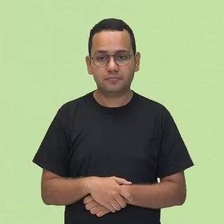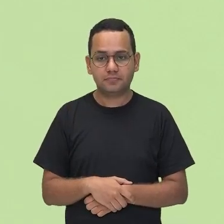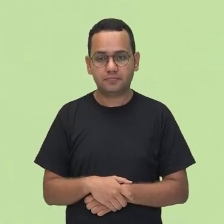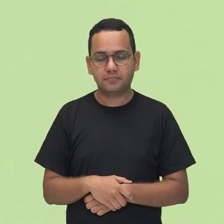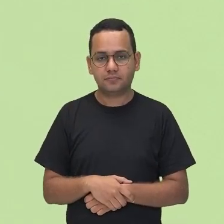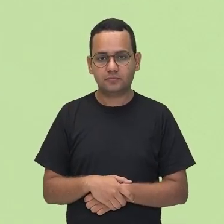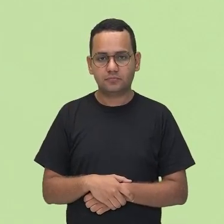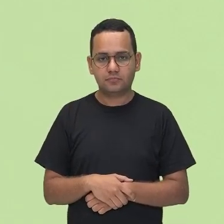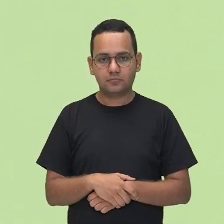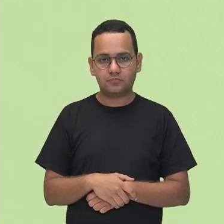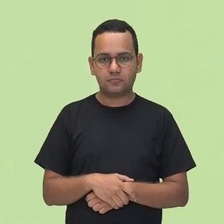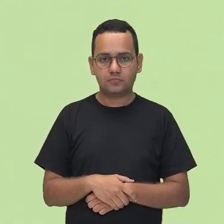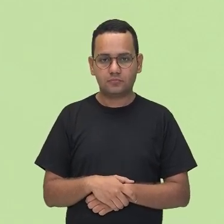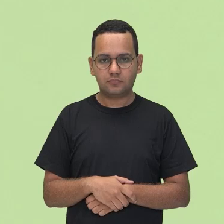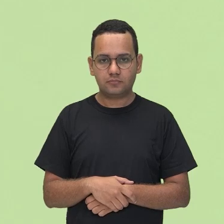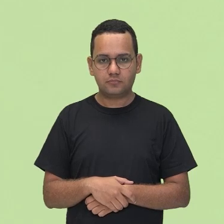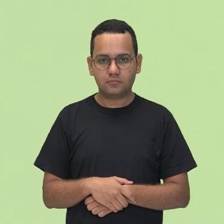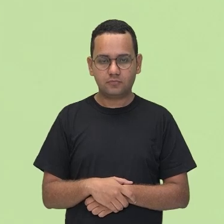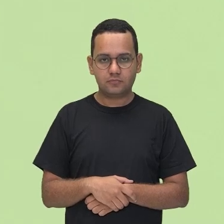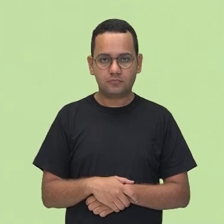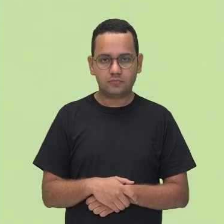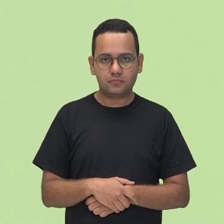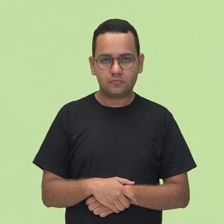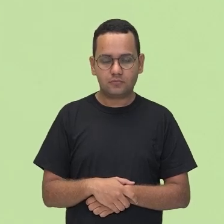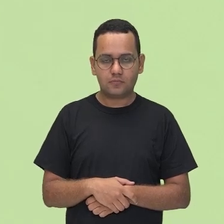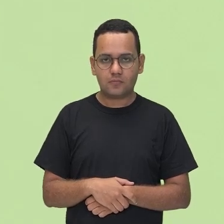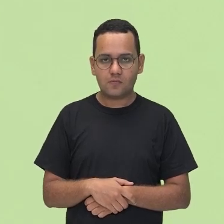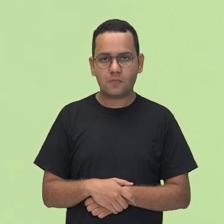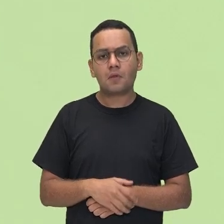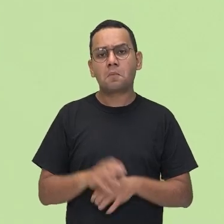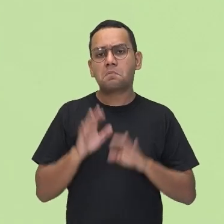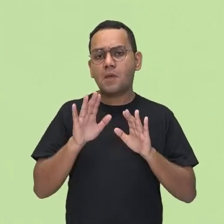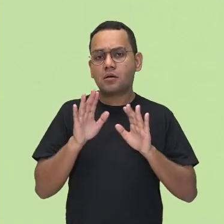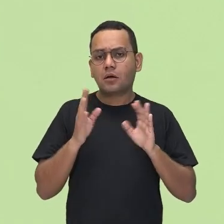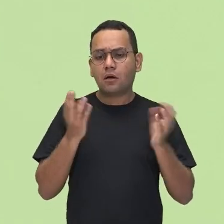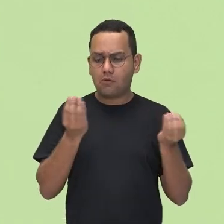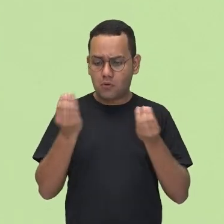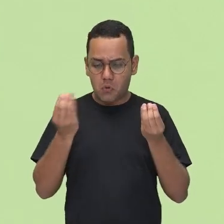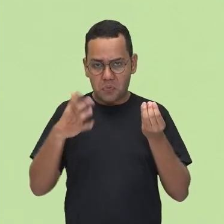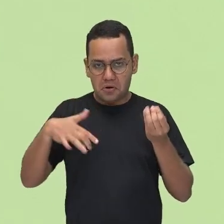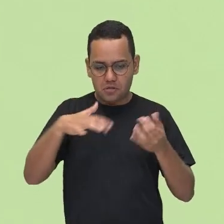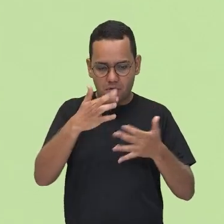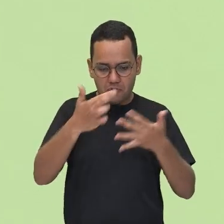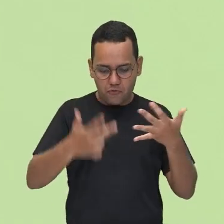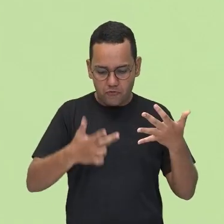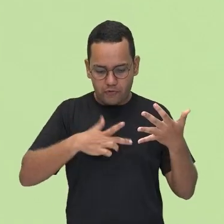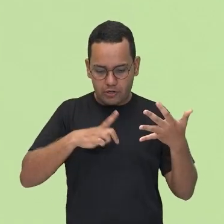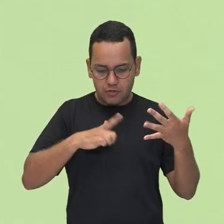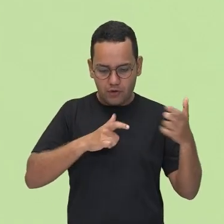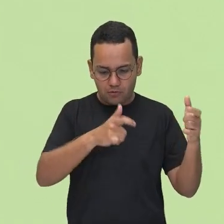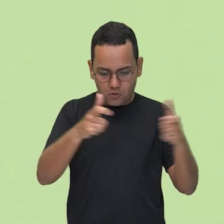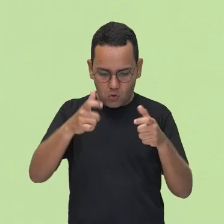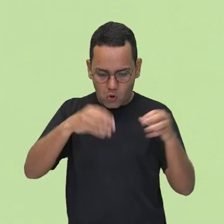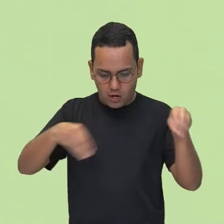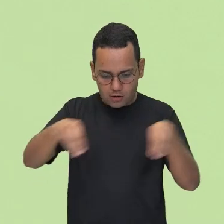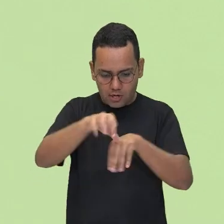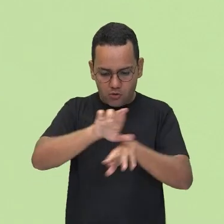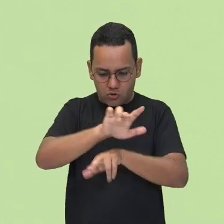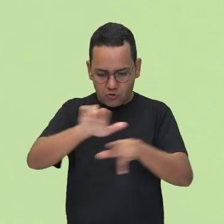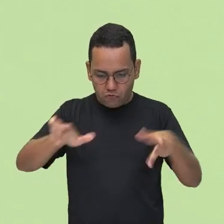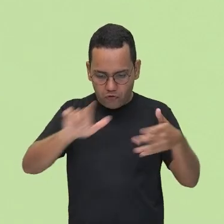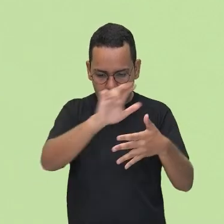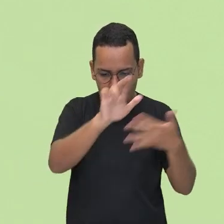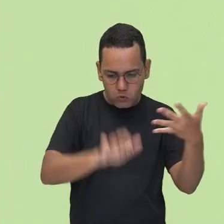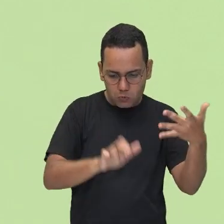falamos ali de como esses seres vivos ocuparam a superfície da Terra e como eles foram se diversificando, está então